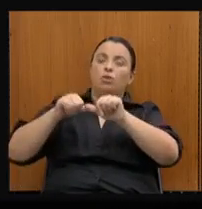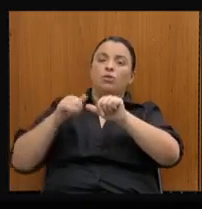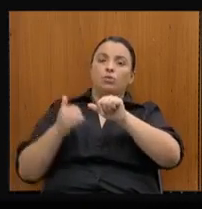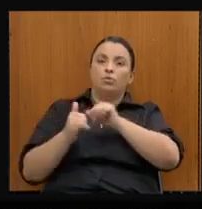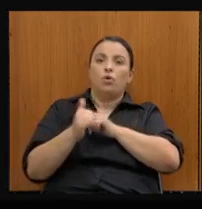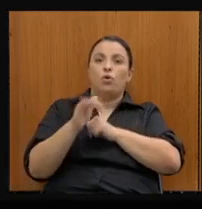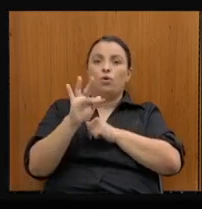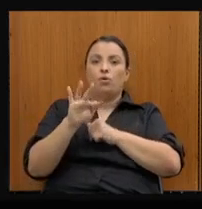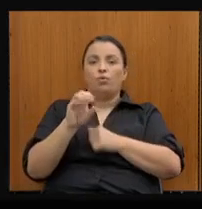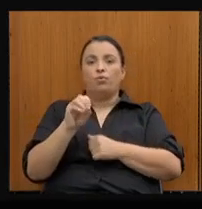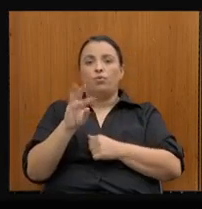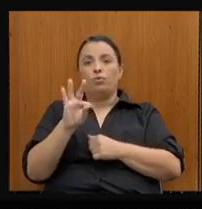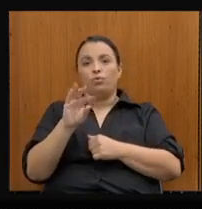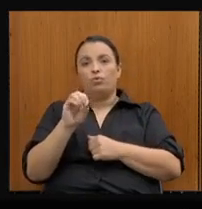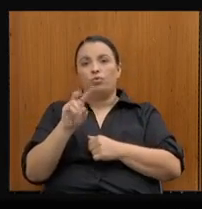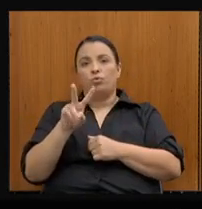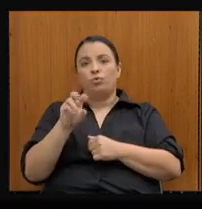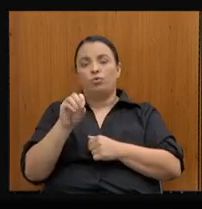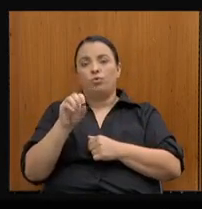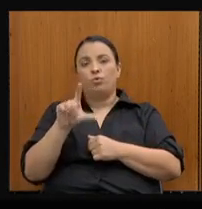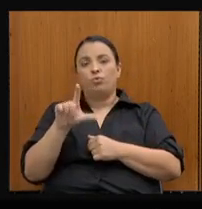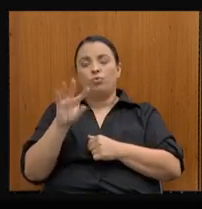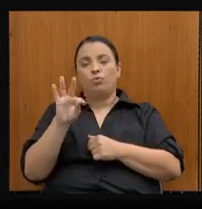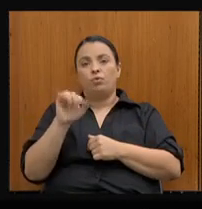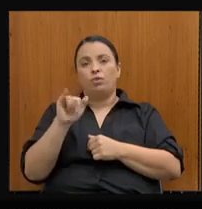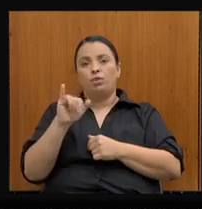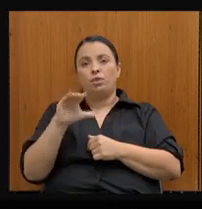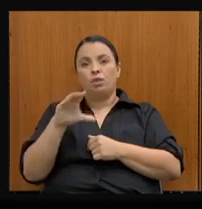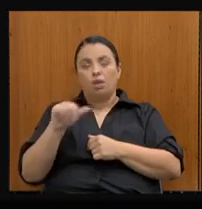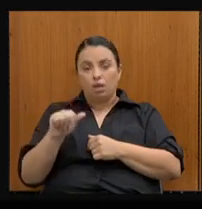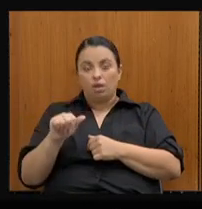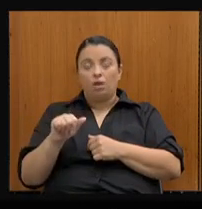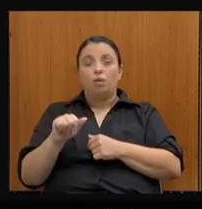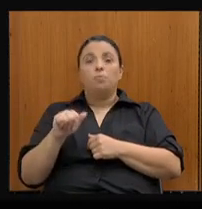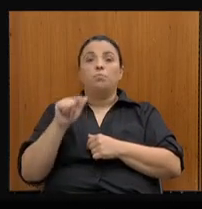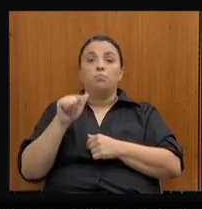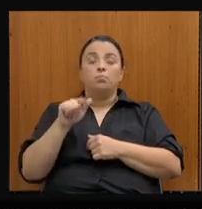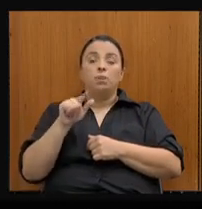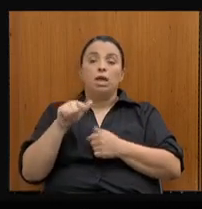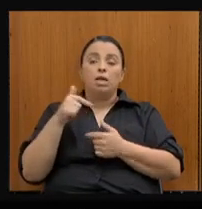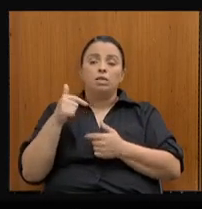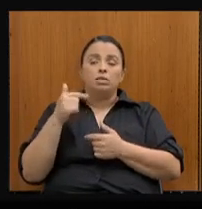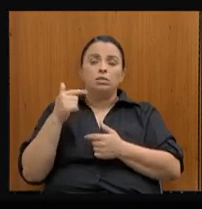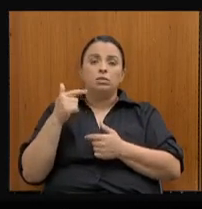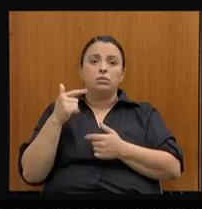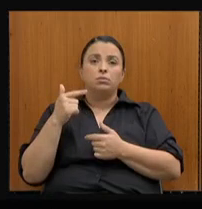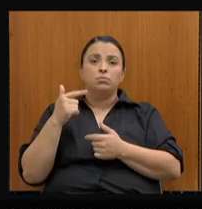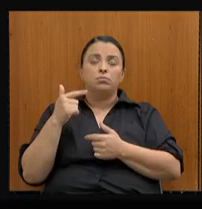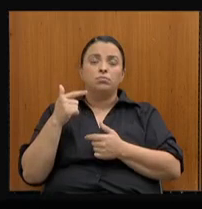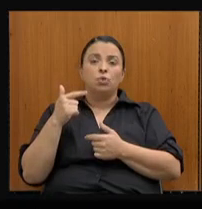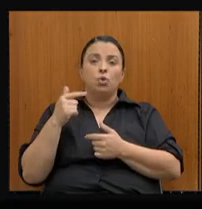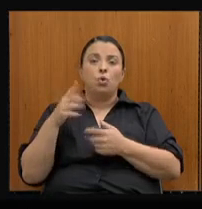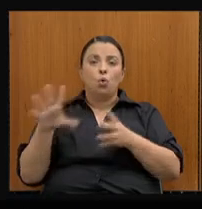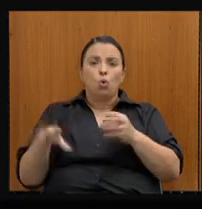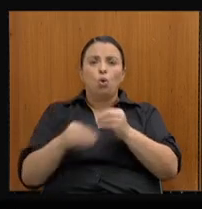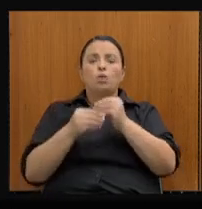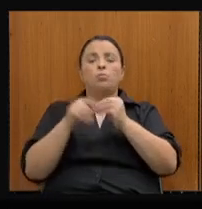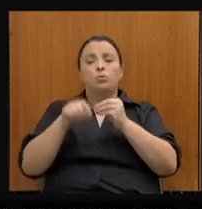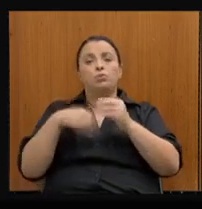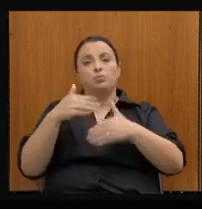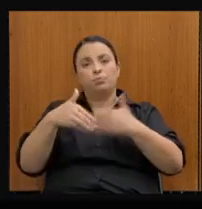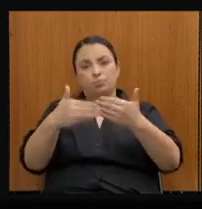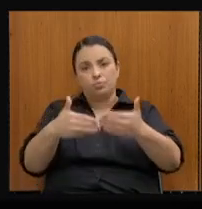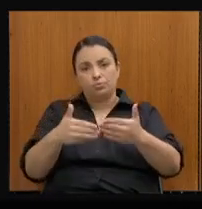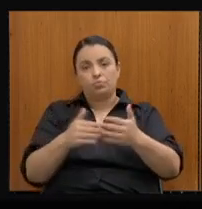desse mercado na viabilidade de hidrogênio verde e catalisando esse processo como um todo então o que eu tenho a dizer que